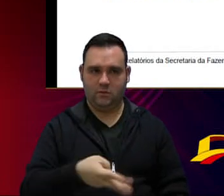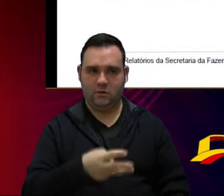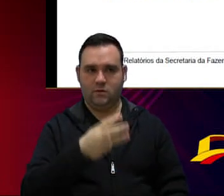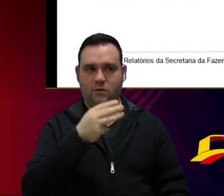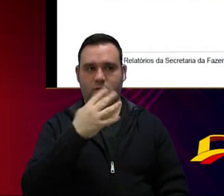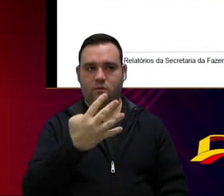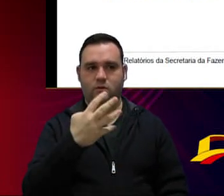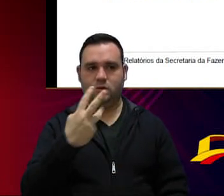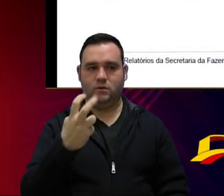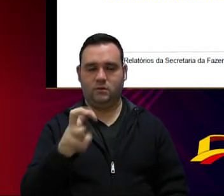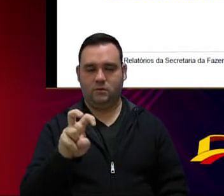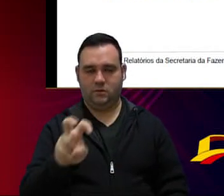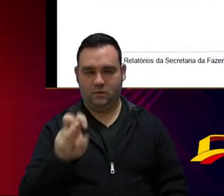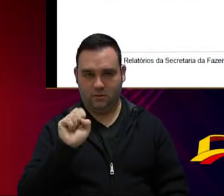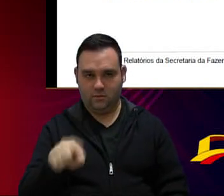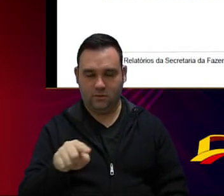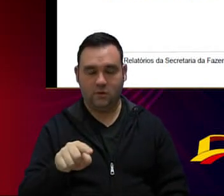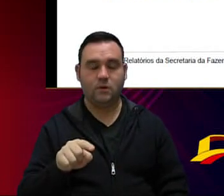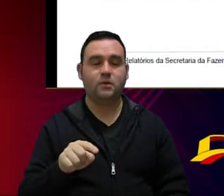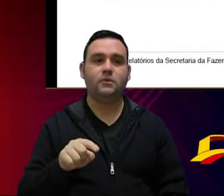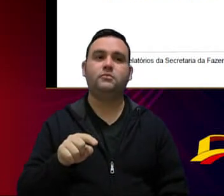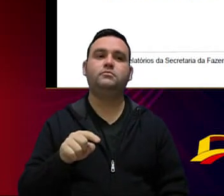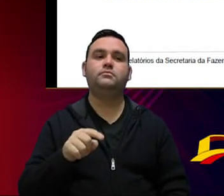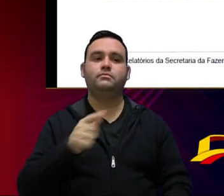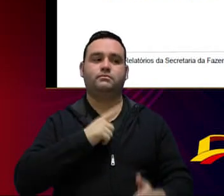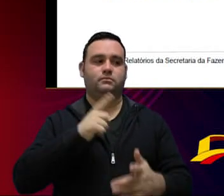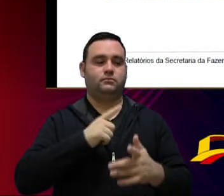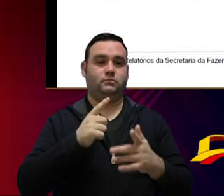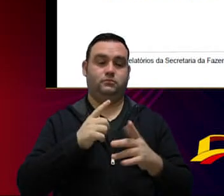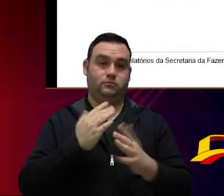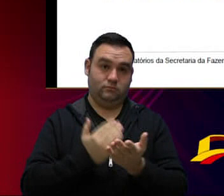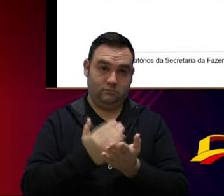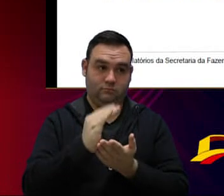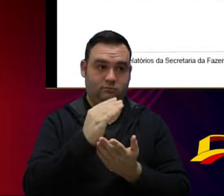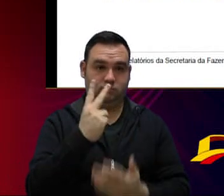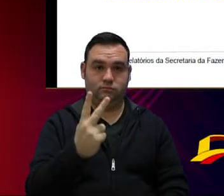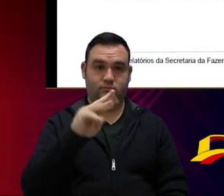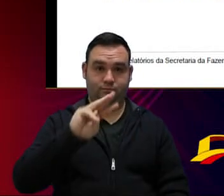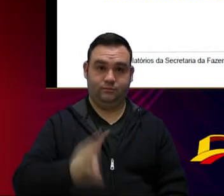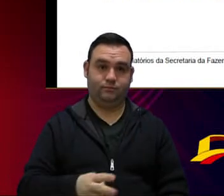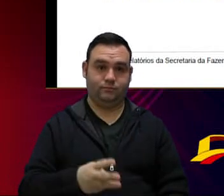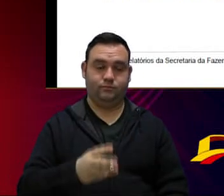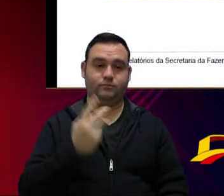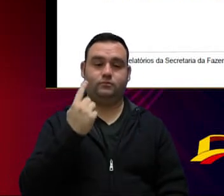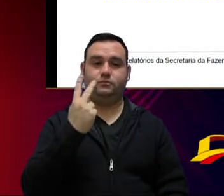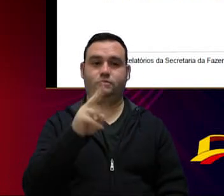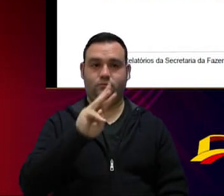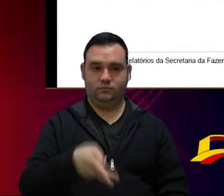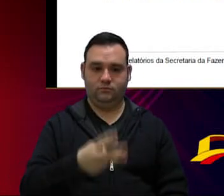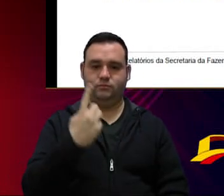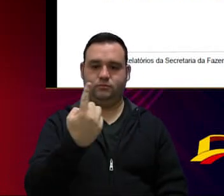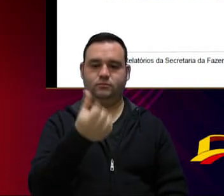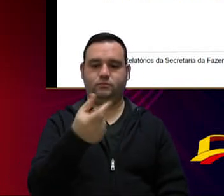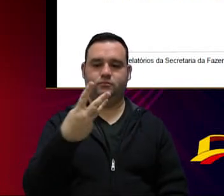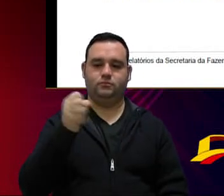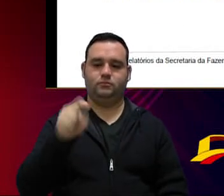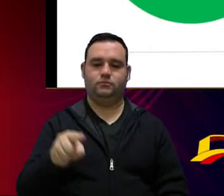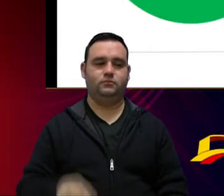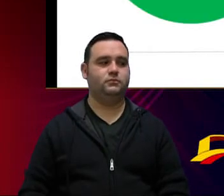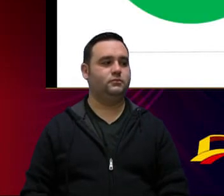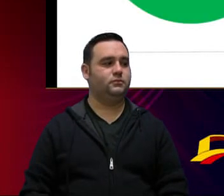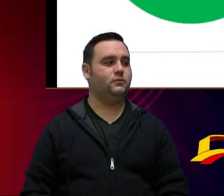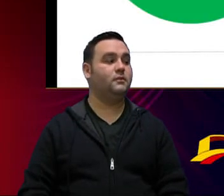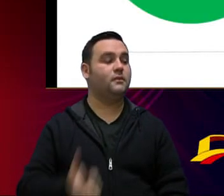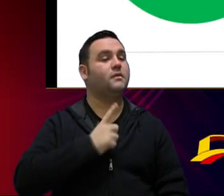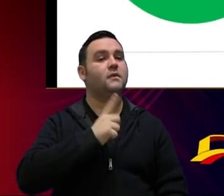milhões 435.000 é um saldo orçamentário de dois milhões de dois bilhões 163 mil